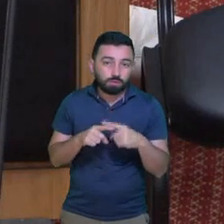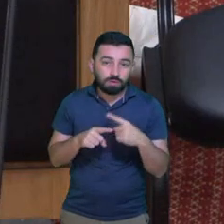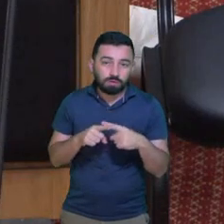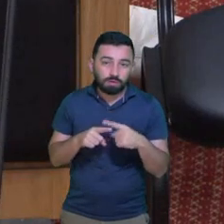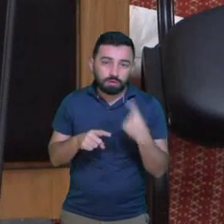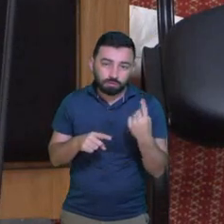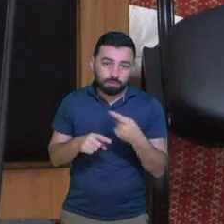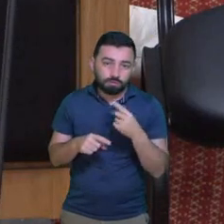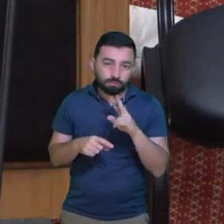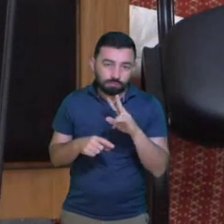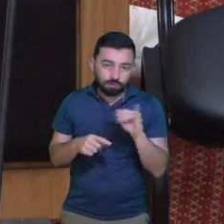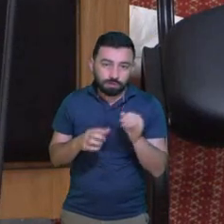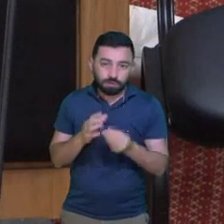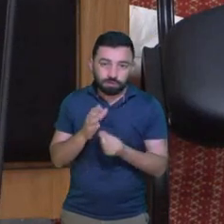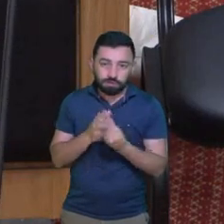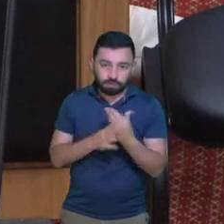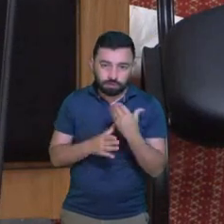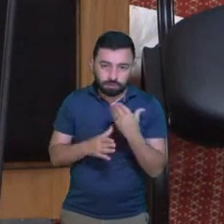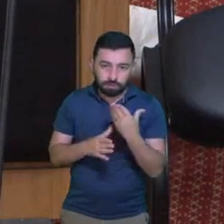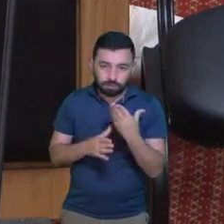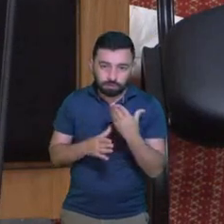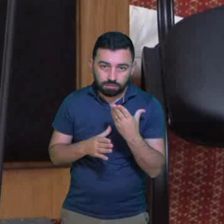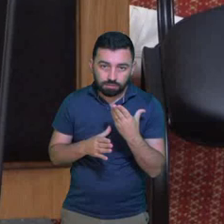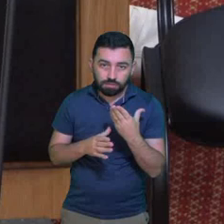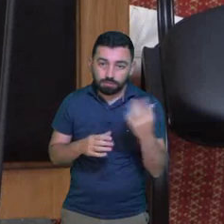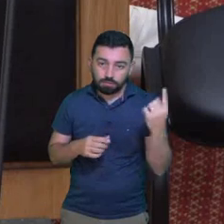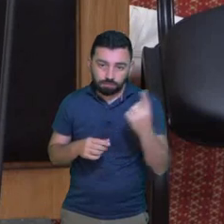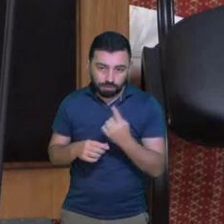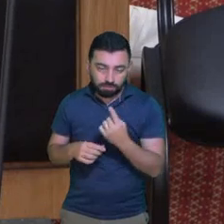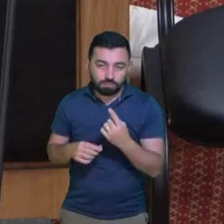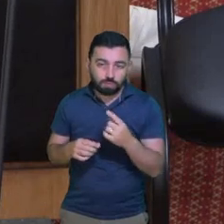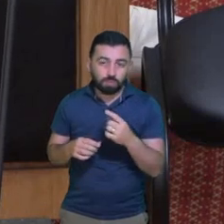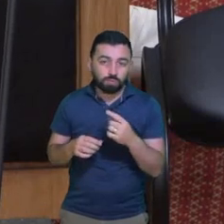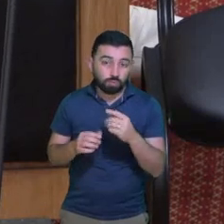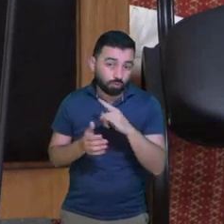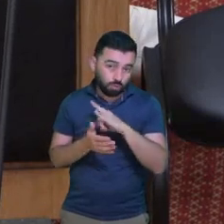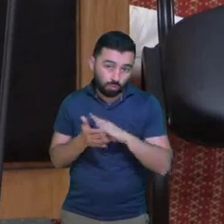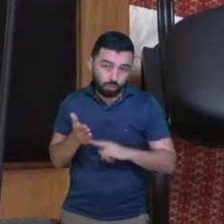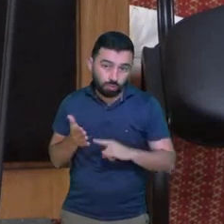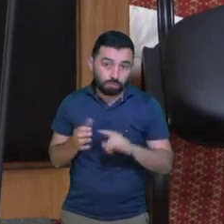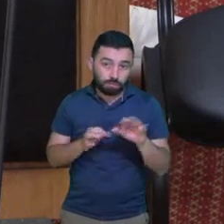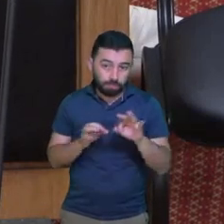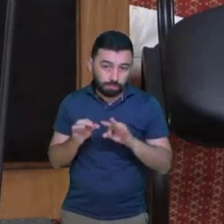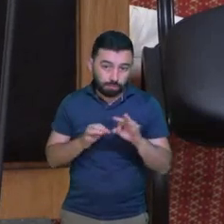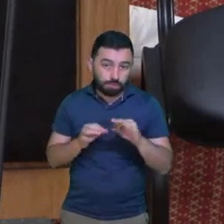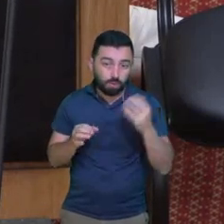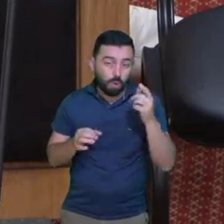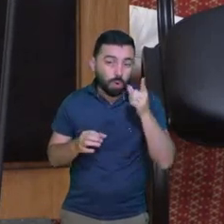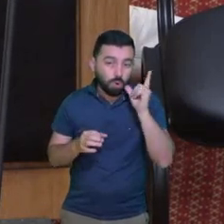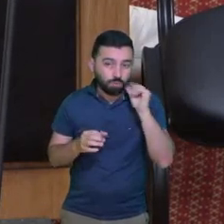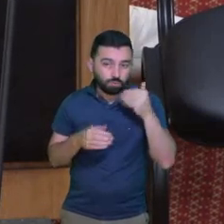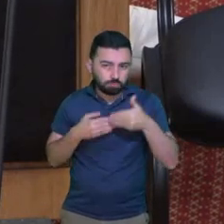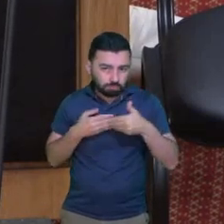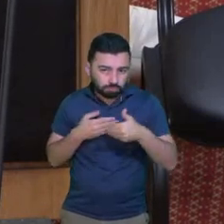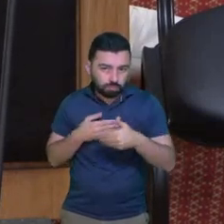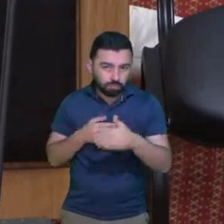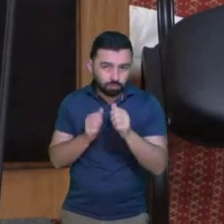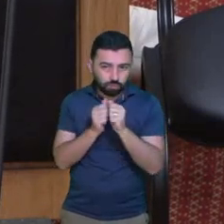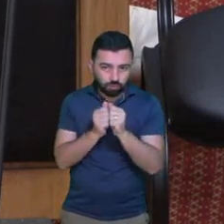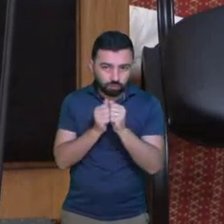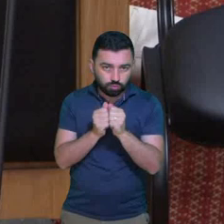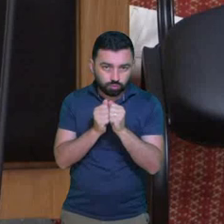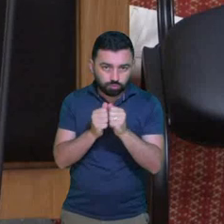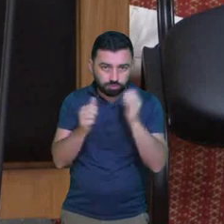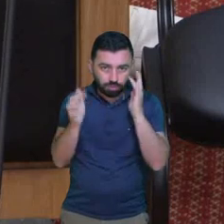esse GT nós estamos vocês trouxeram um documento que a gente tá elaborando desde ontem Pensando juntos isso é um